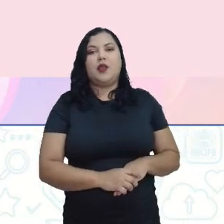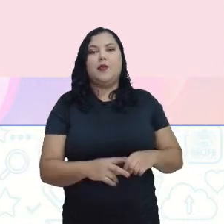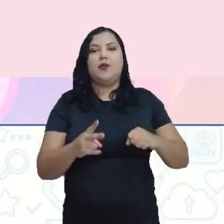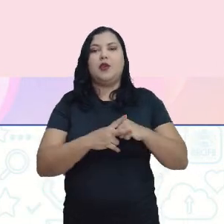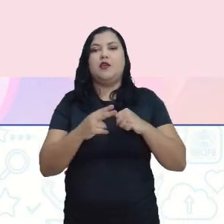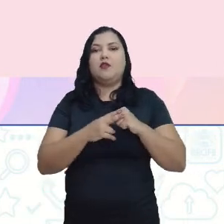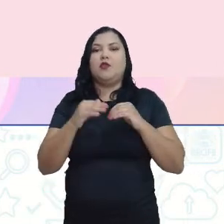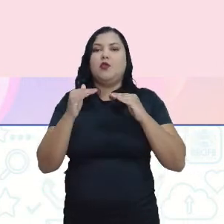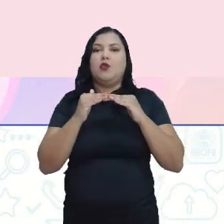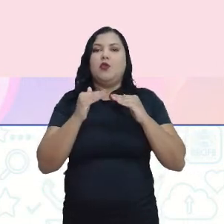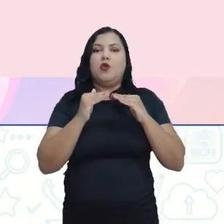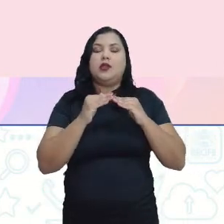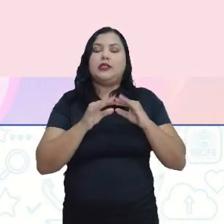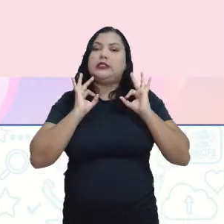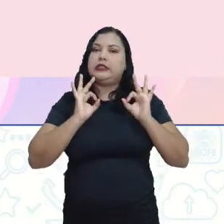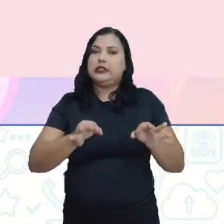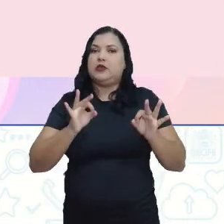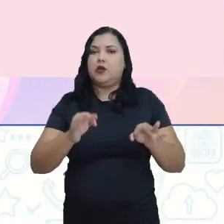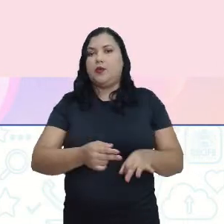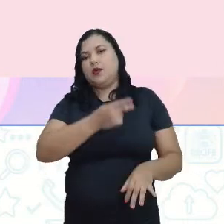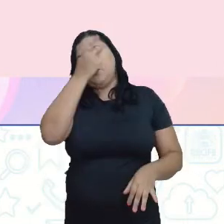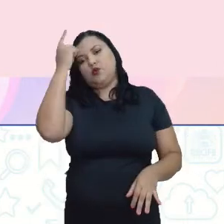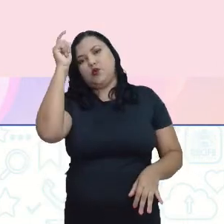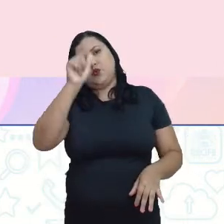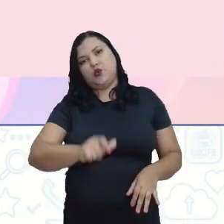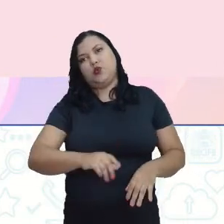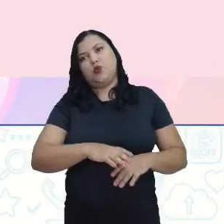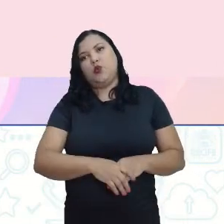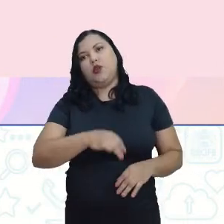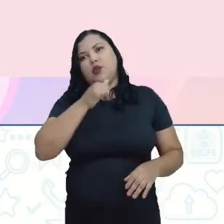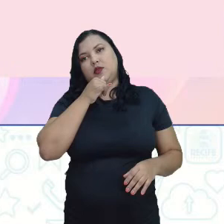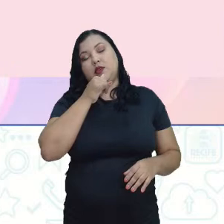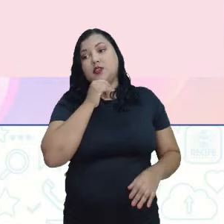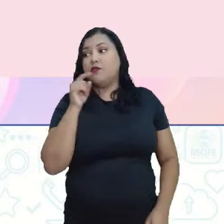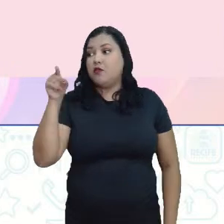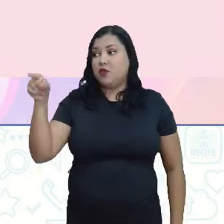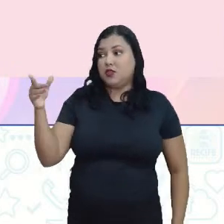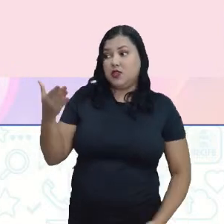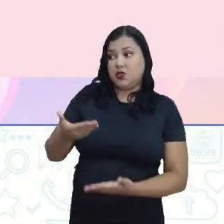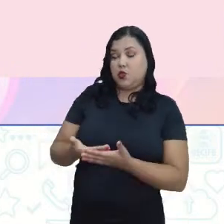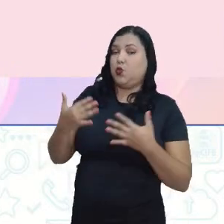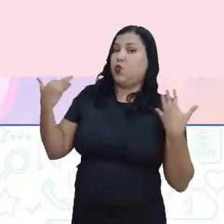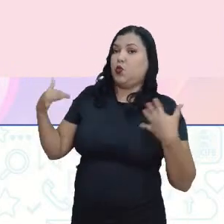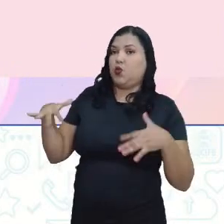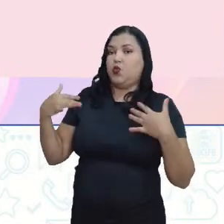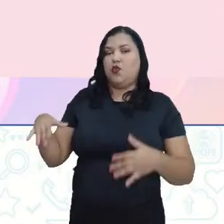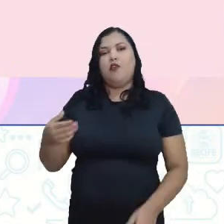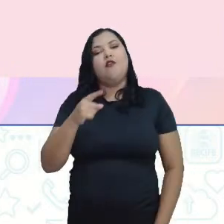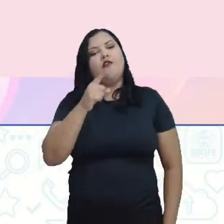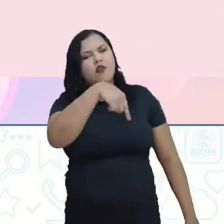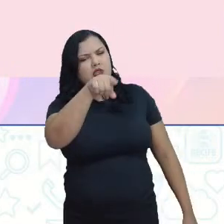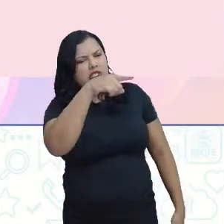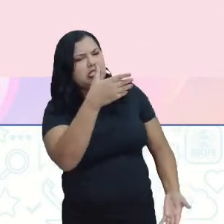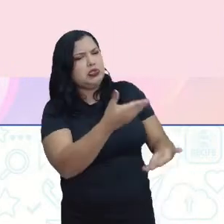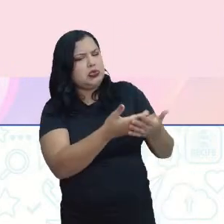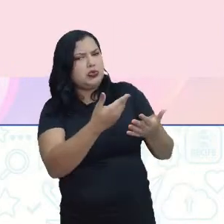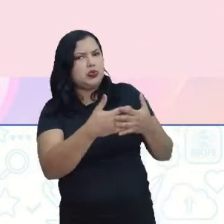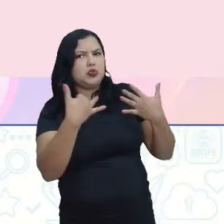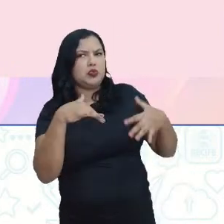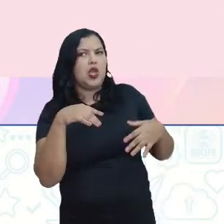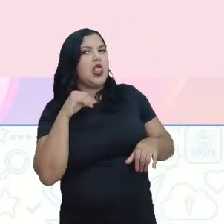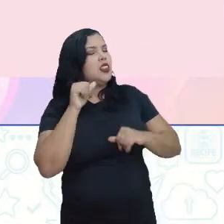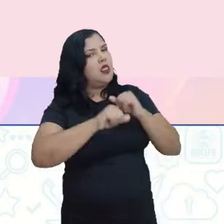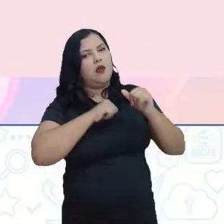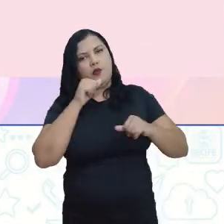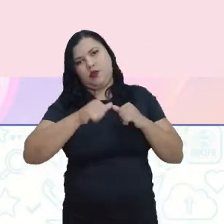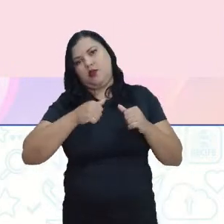com a pessoa, tá? Com o sujeito. Então, ó, tu estudas muito, vós estudais muito. Então, percebam, eu não mudei o